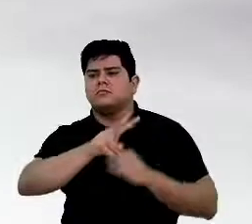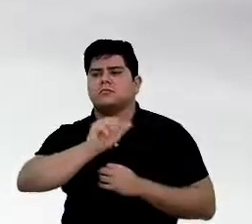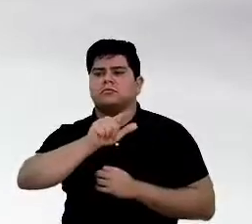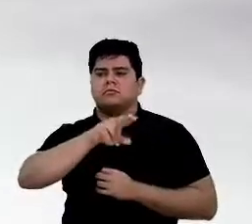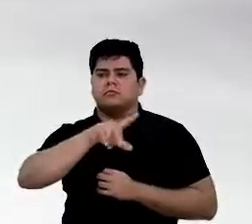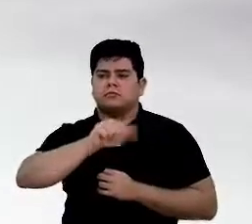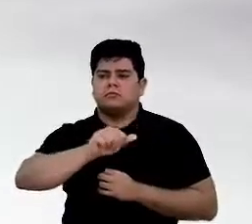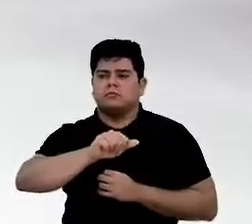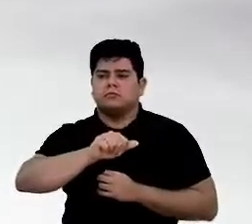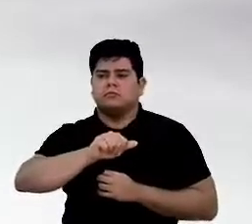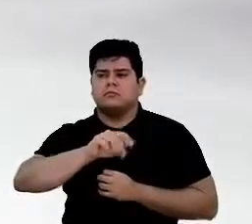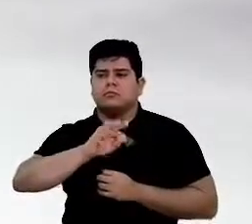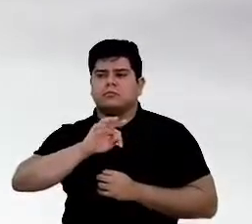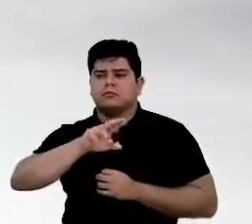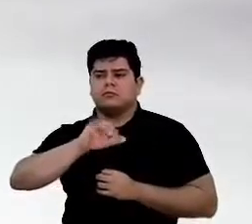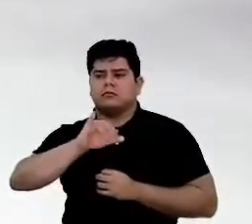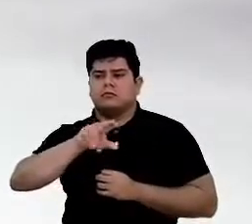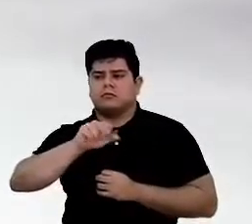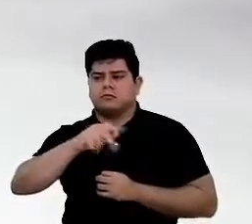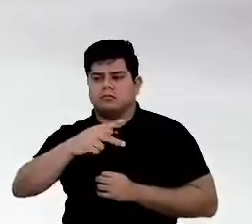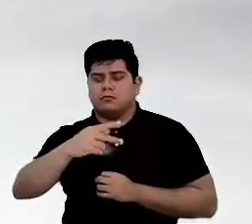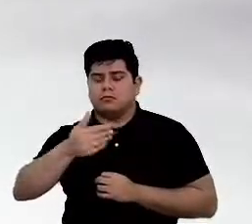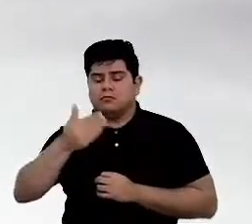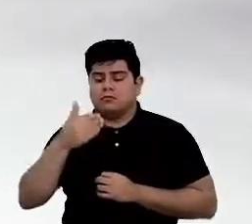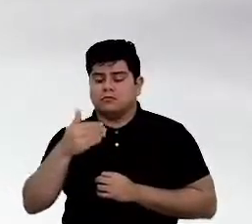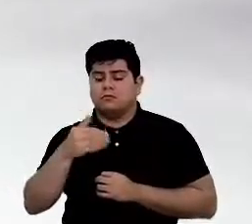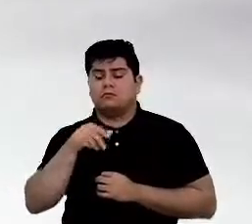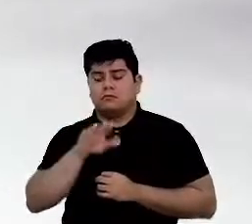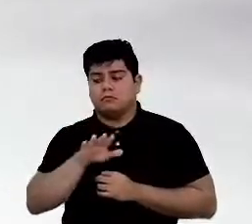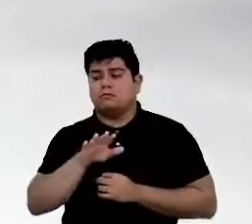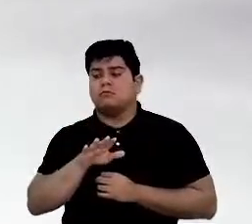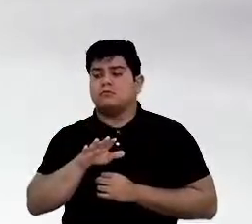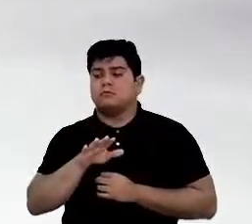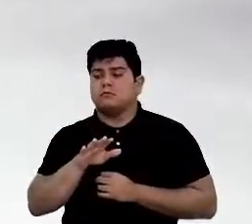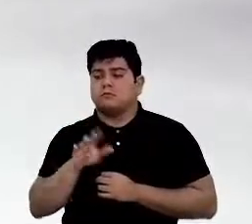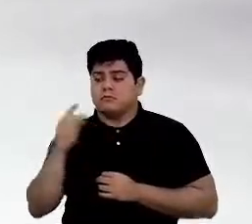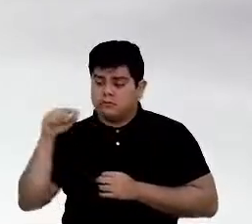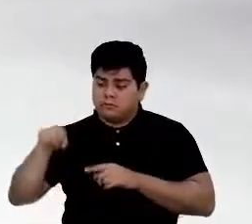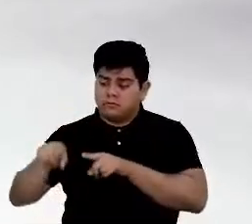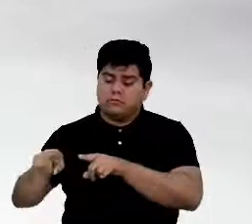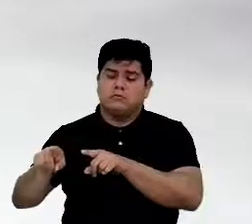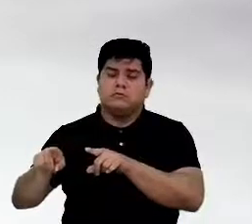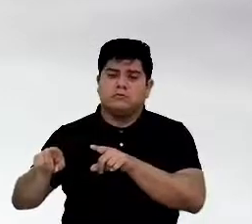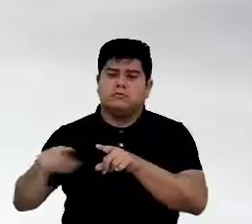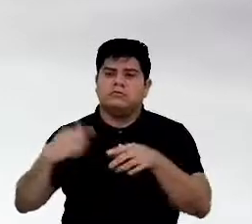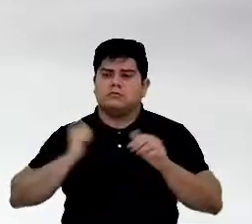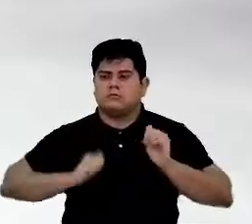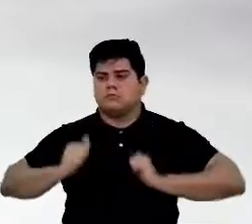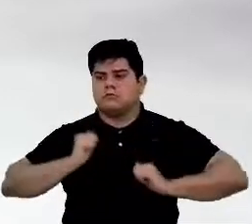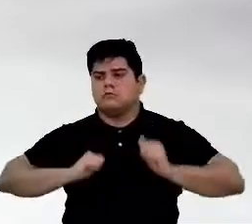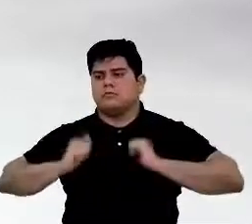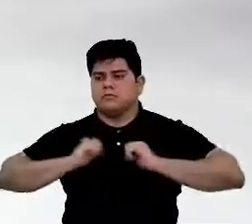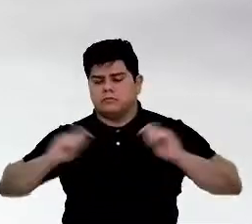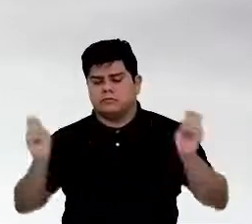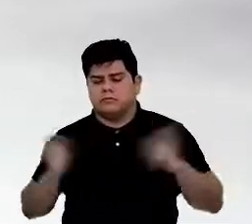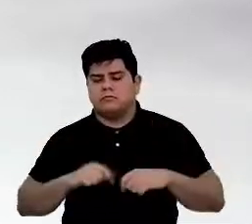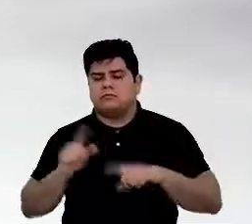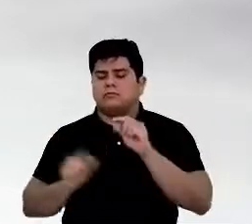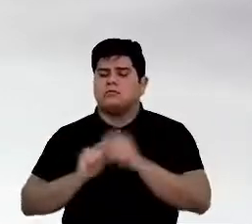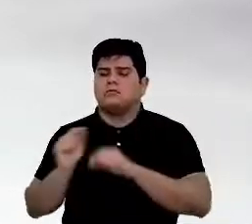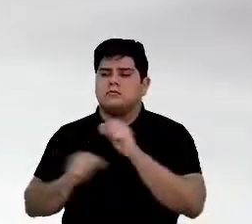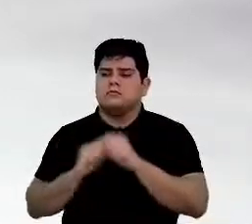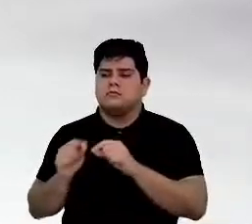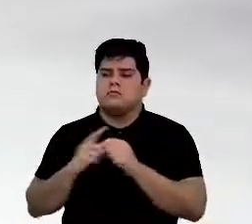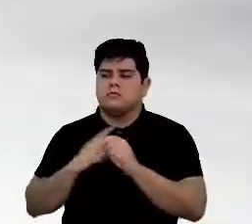e tricúspide, a tricúspide um pouquinho atrás, mas no mesmo passo eu guardo com bastante ansiedade a possibilidade de a gente estar com